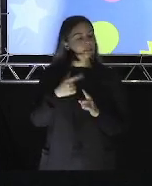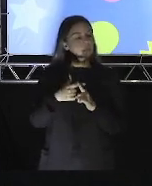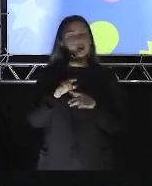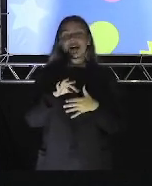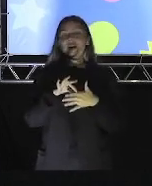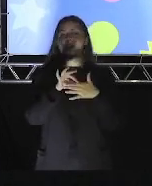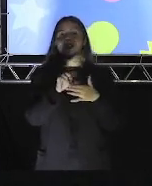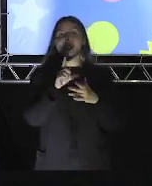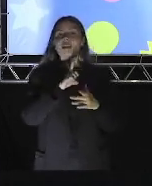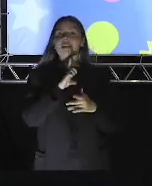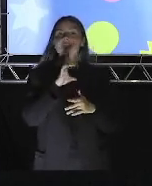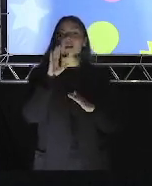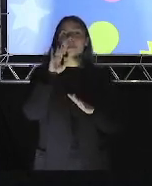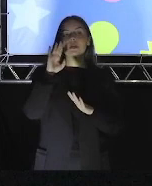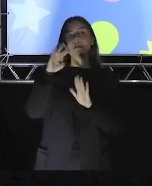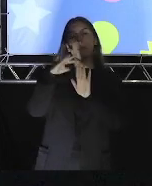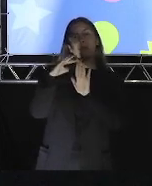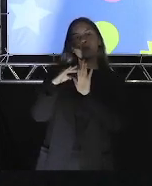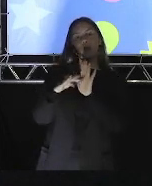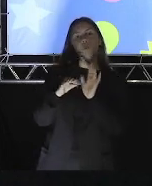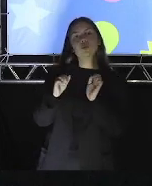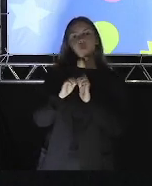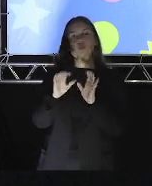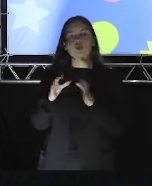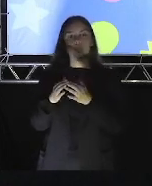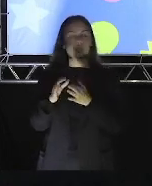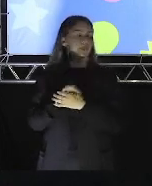das priorizações junto com todo o time.